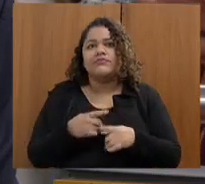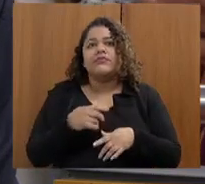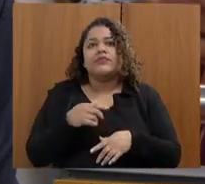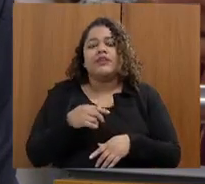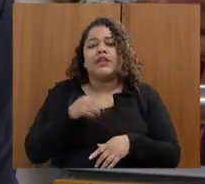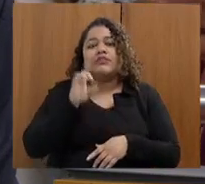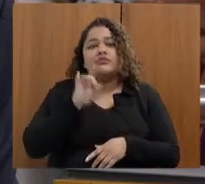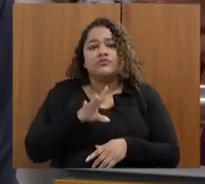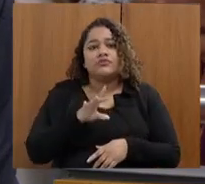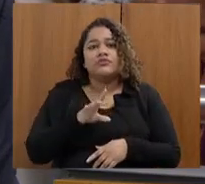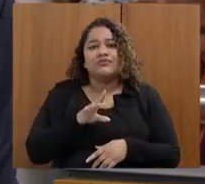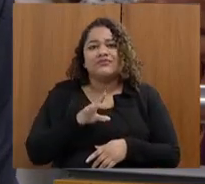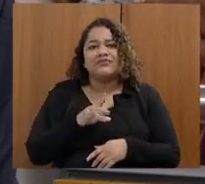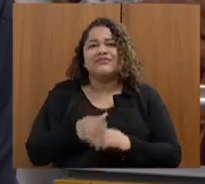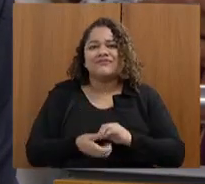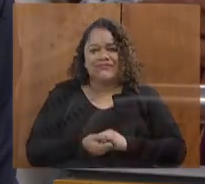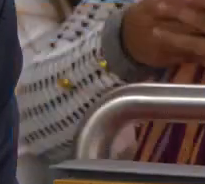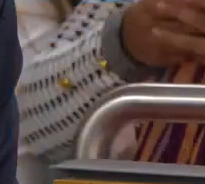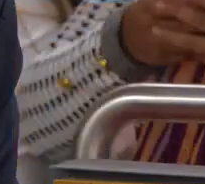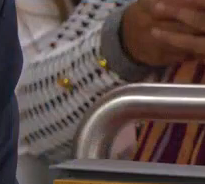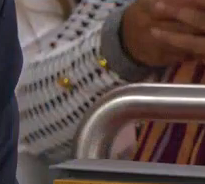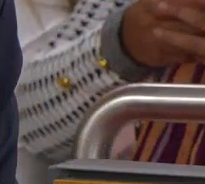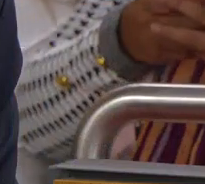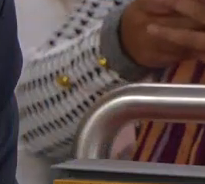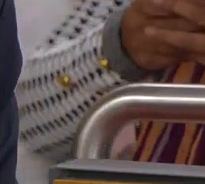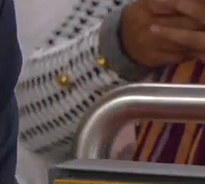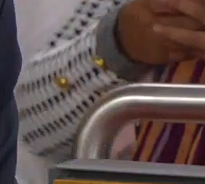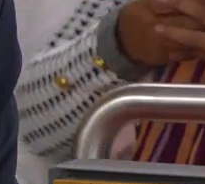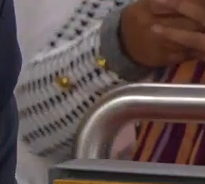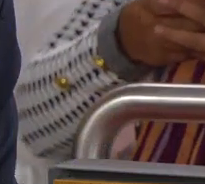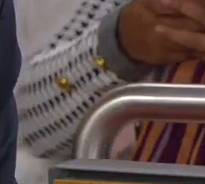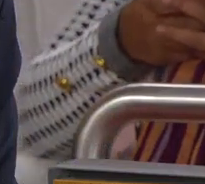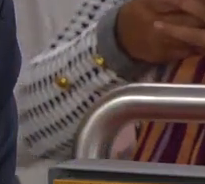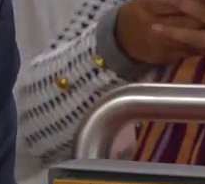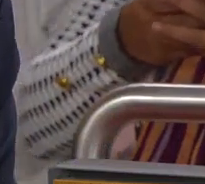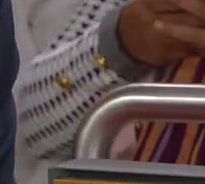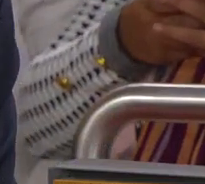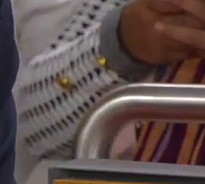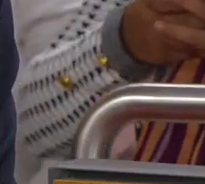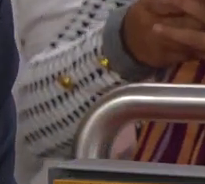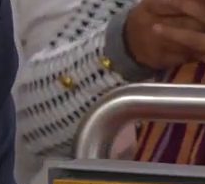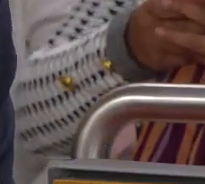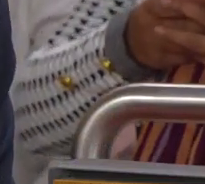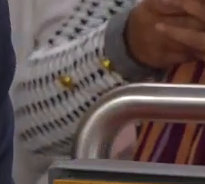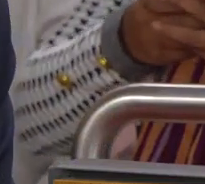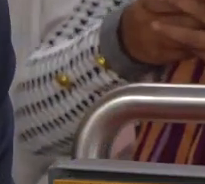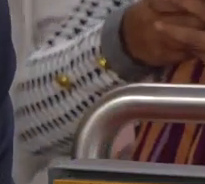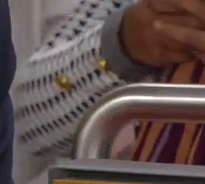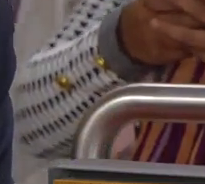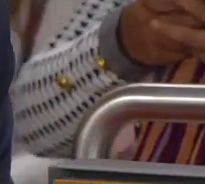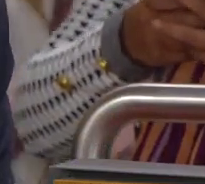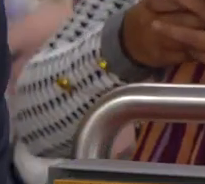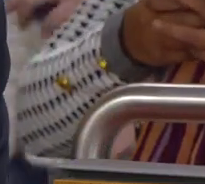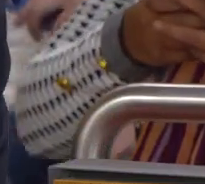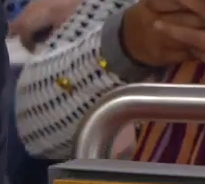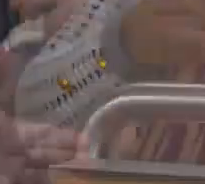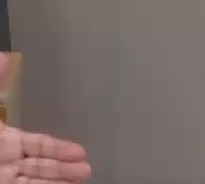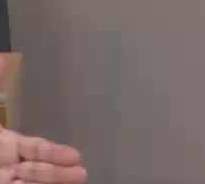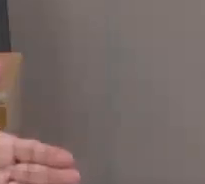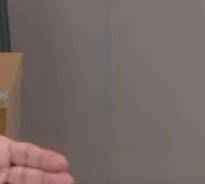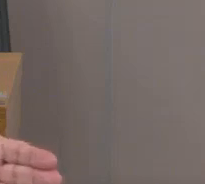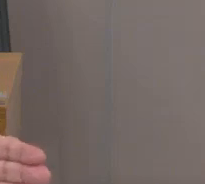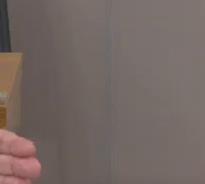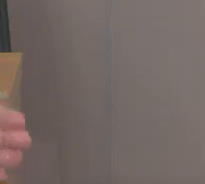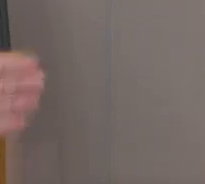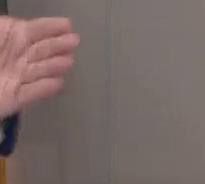a demanda partindo por parte da educação o apoio para o pai da educação tenho certeza que a gente vai poder avançar nesse sentido Esse